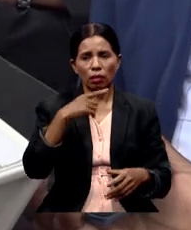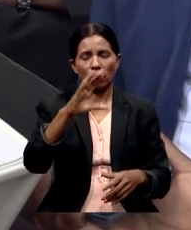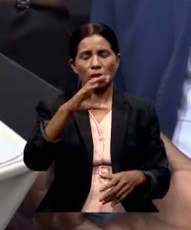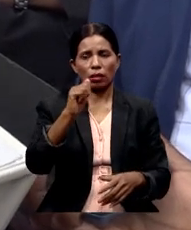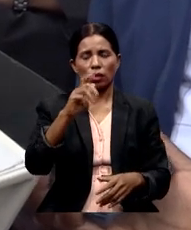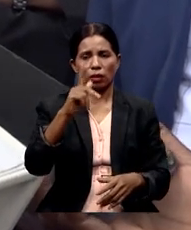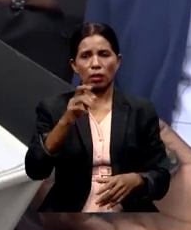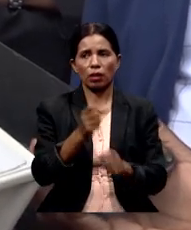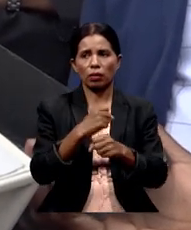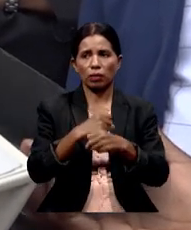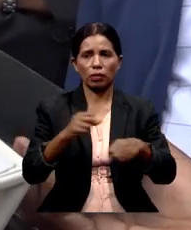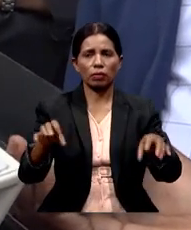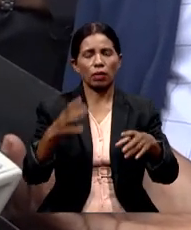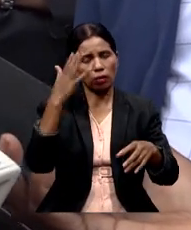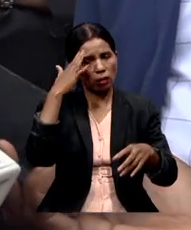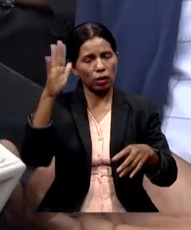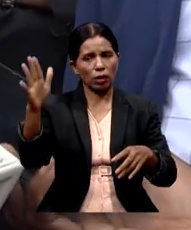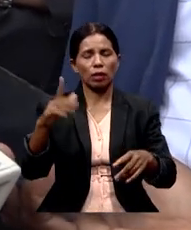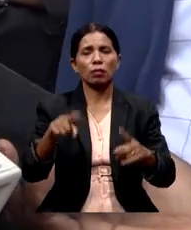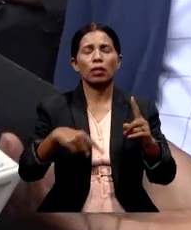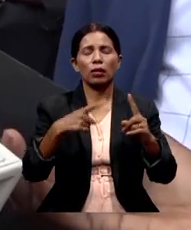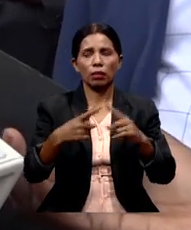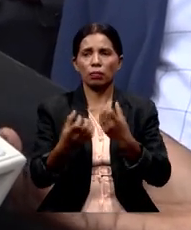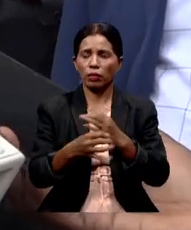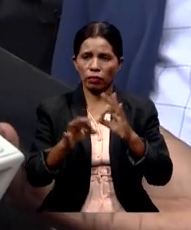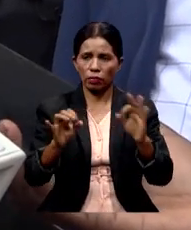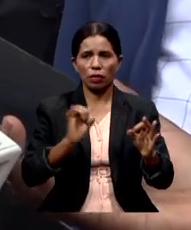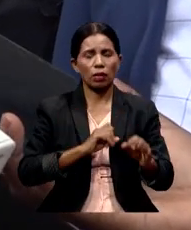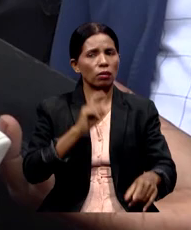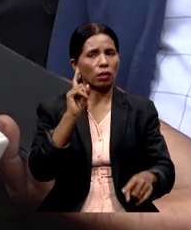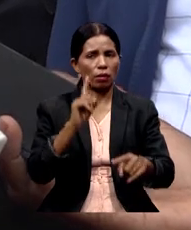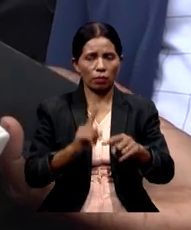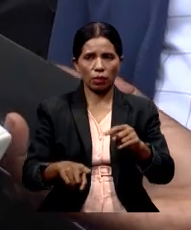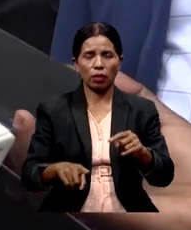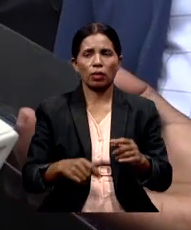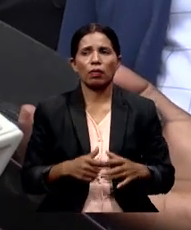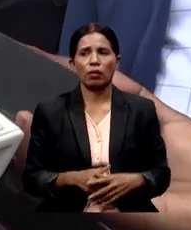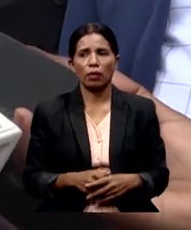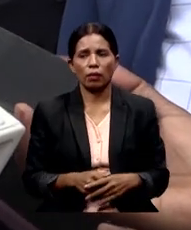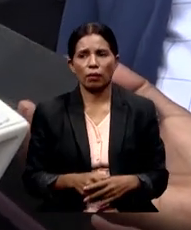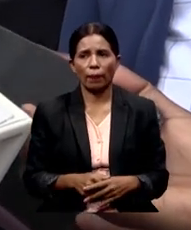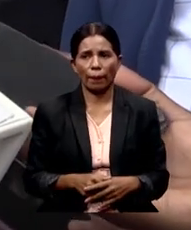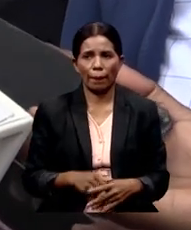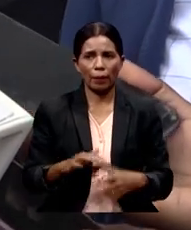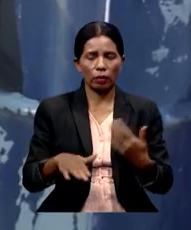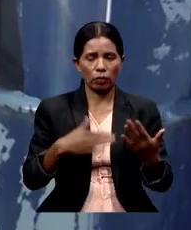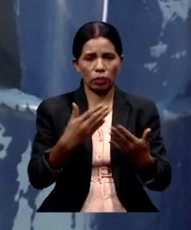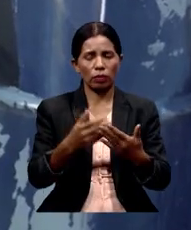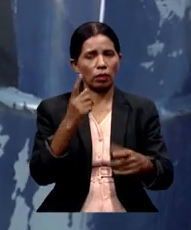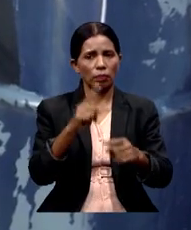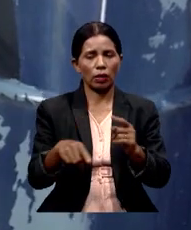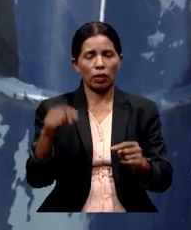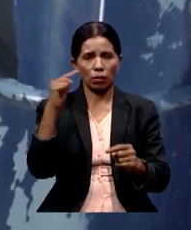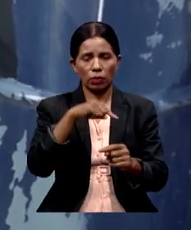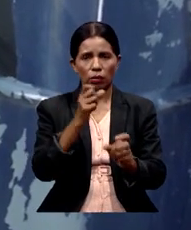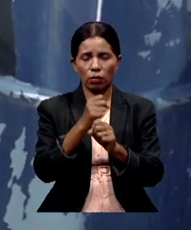dará um halo até ne ba ir macaramata mas Hotete la belle politiza la raine politiza buat otot. Além